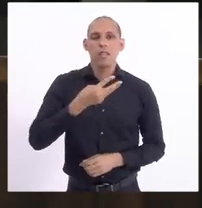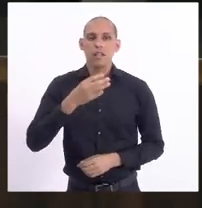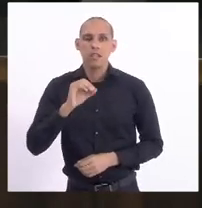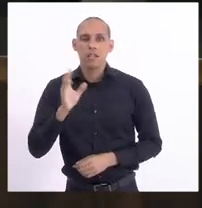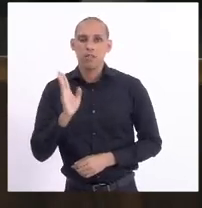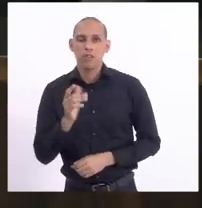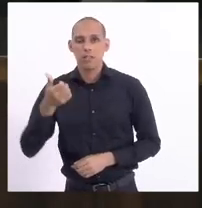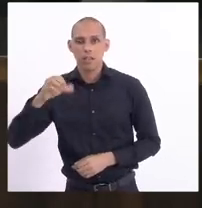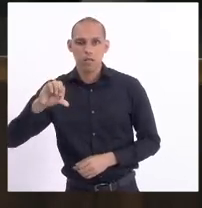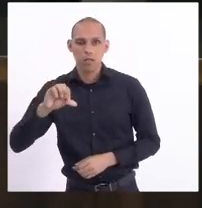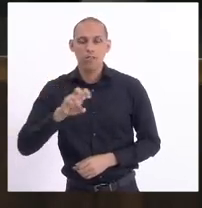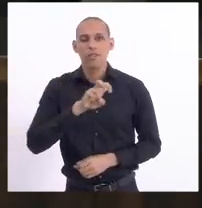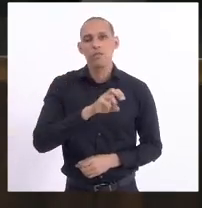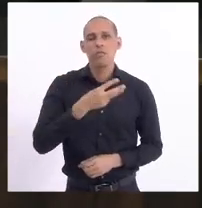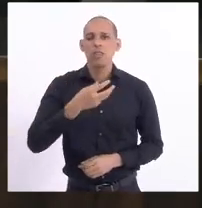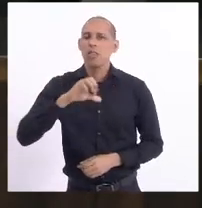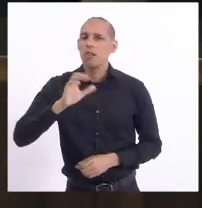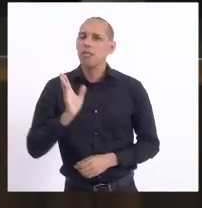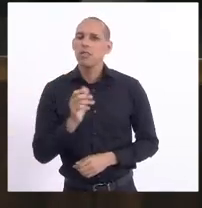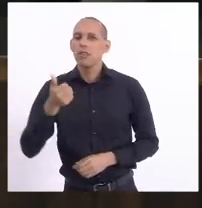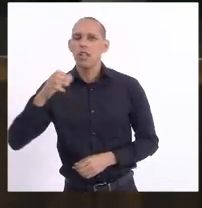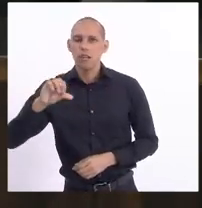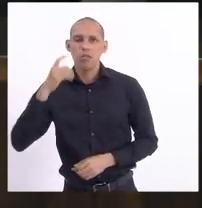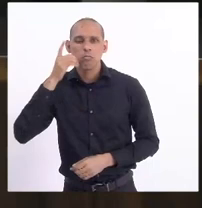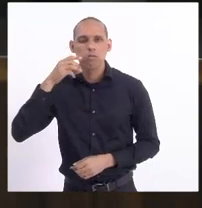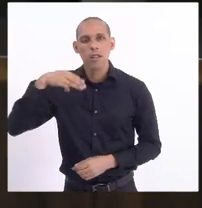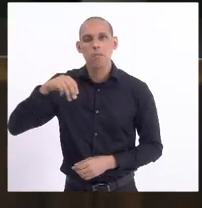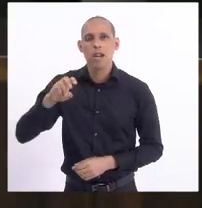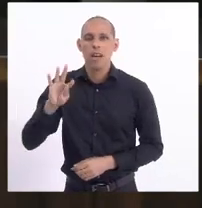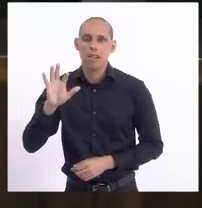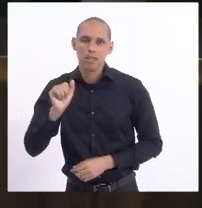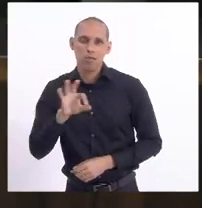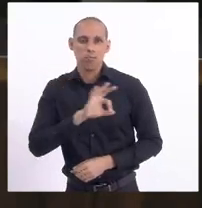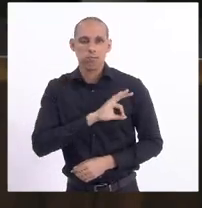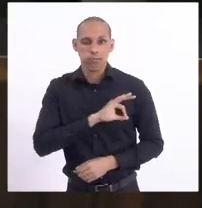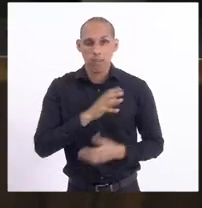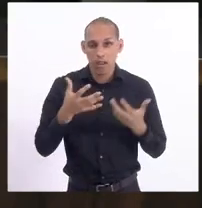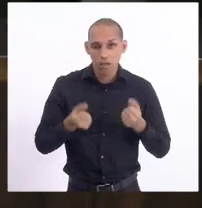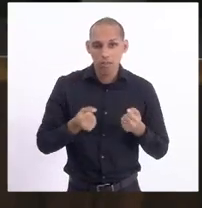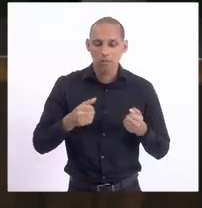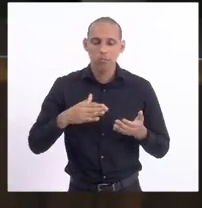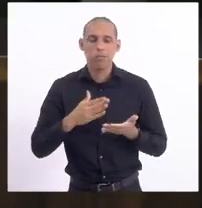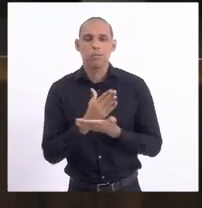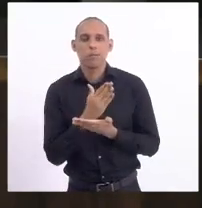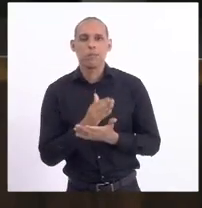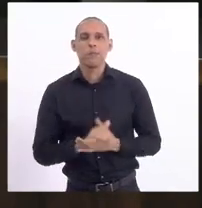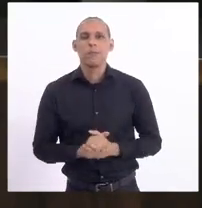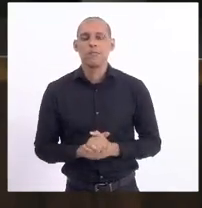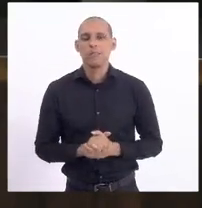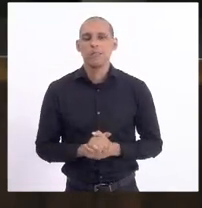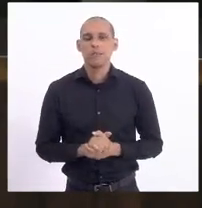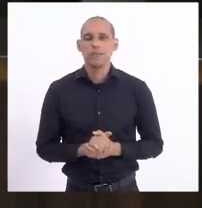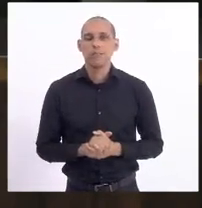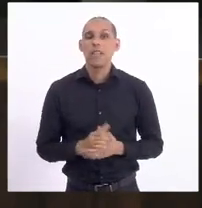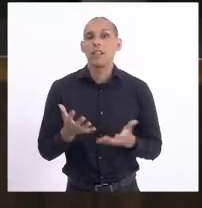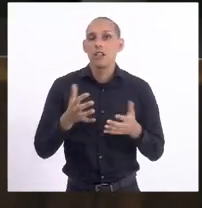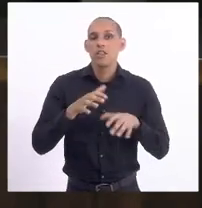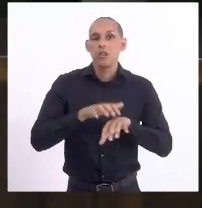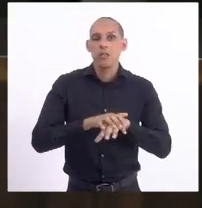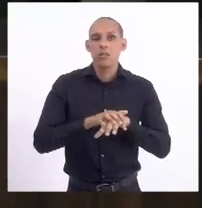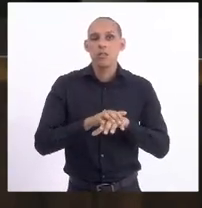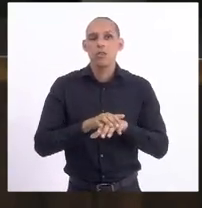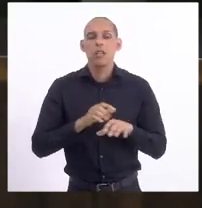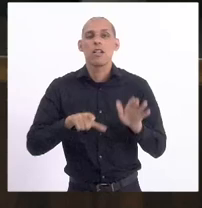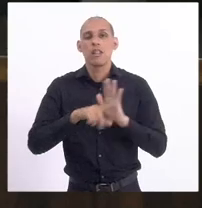63019, 53919, deputada Marta Rocha. Senhores que aprovam, permaneçam como estão, aprovado. Requer a inclusão na ordem do dia